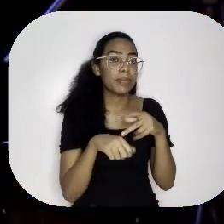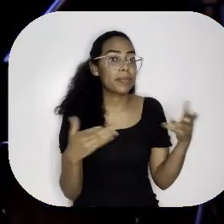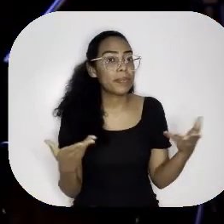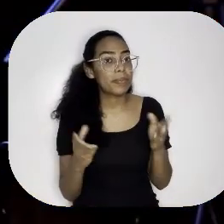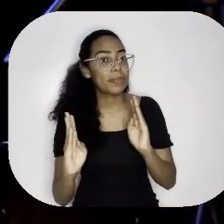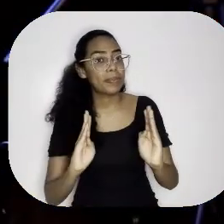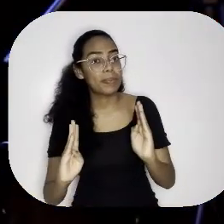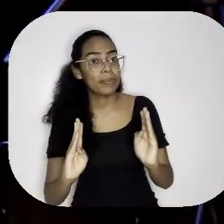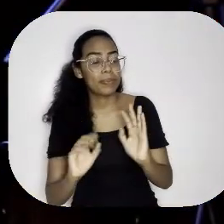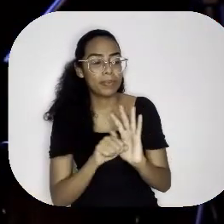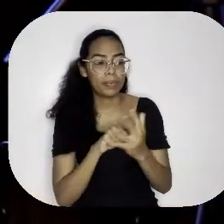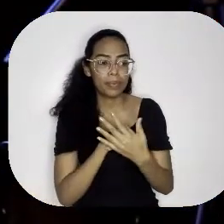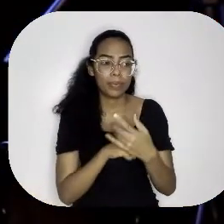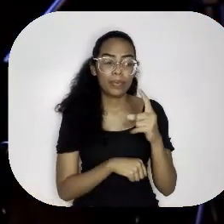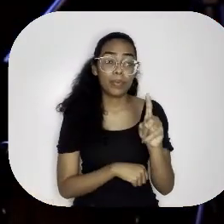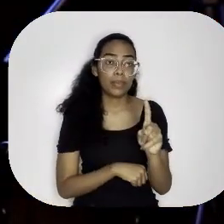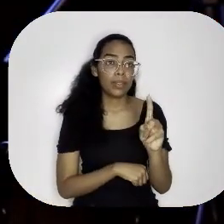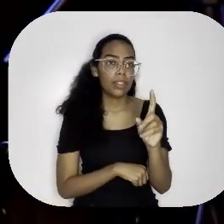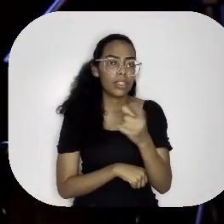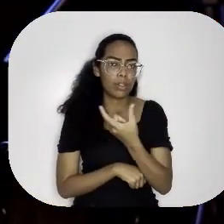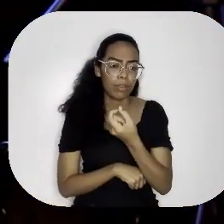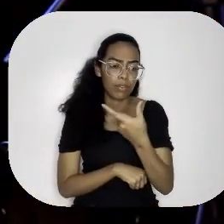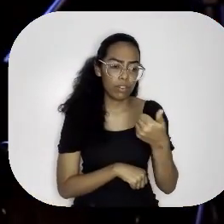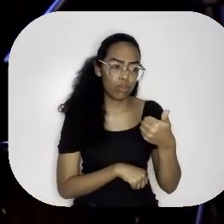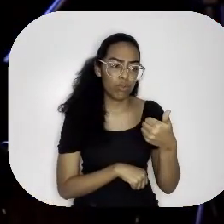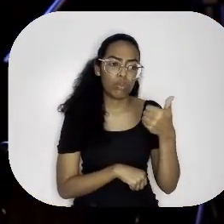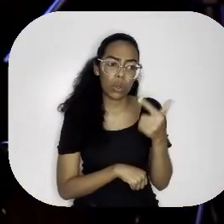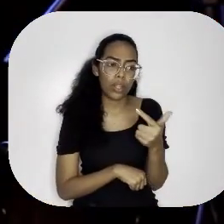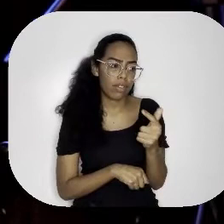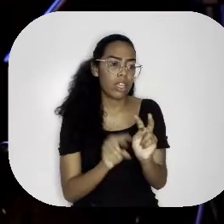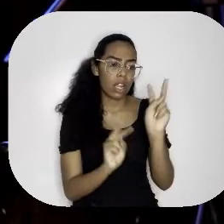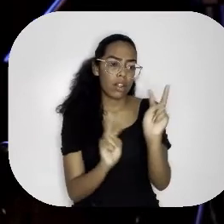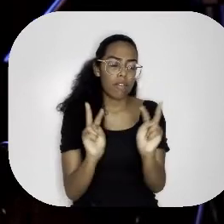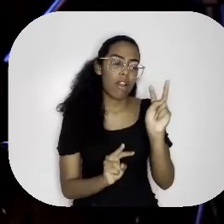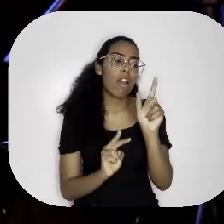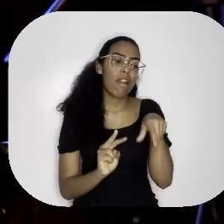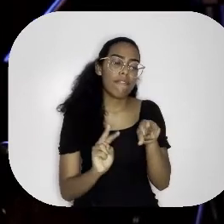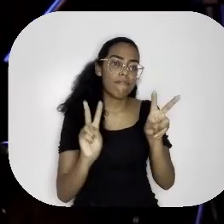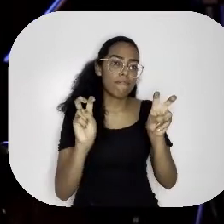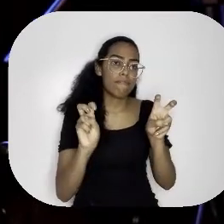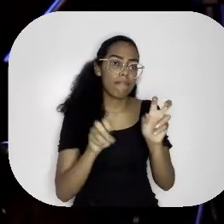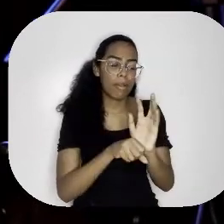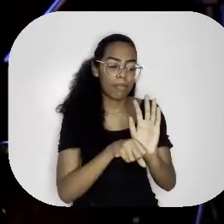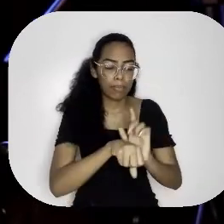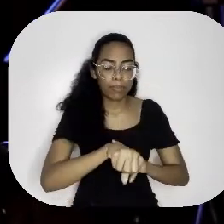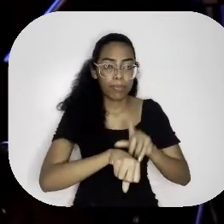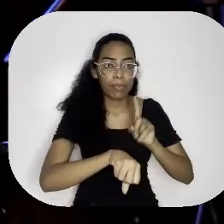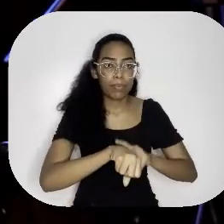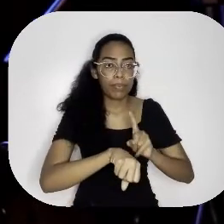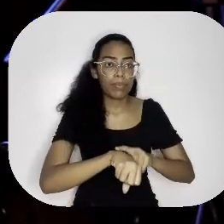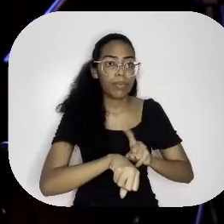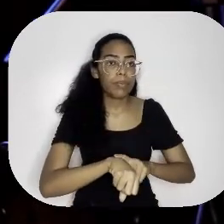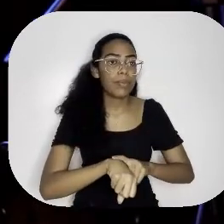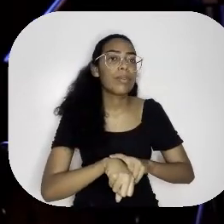E nesse tempo de pandemia, eu fiz essa música pro Não Carnaval de 2021. Foi esse, né, que não teve. Que é uma música que fala do tempo, do orixá